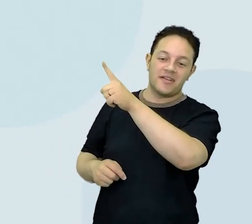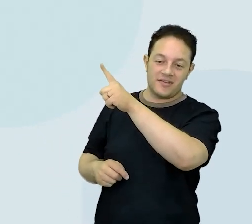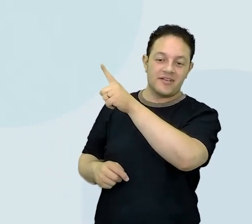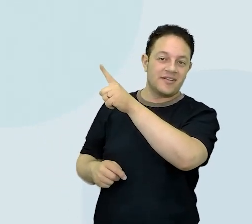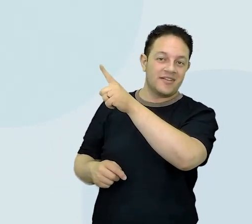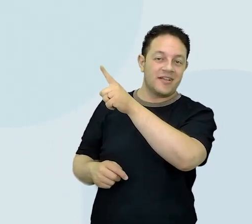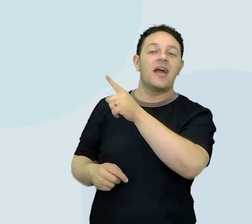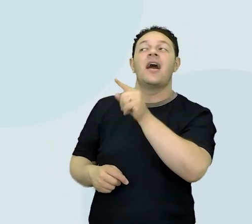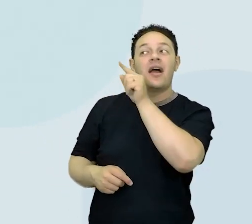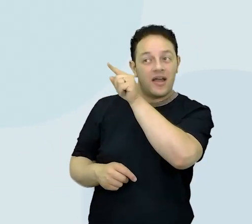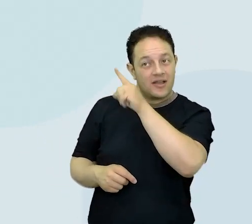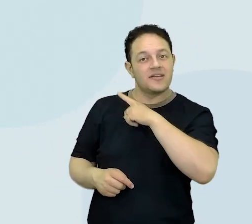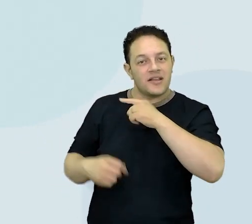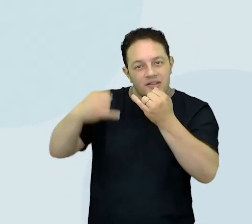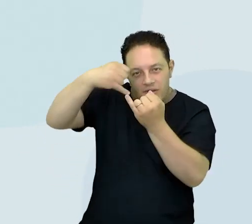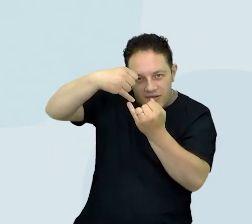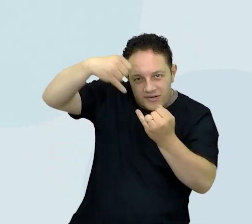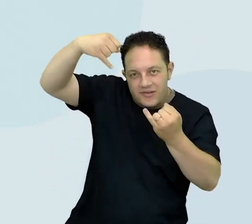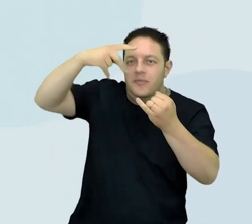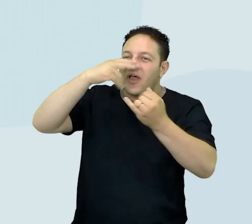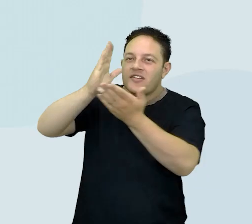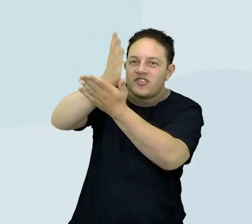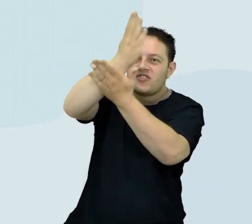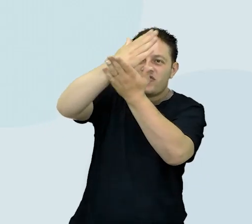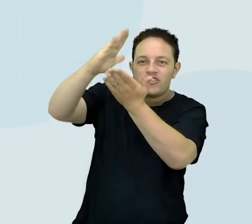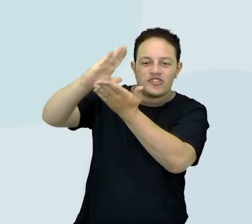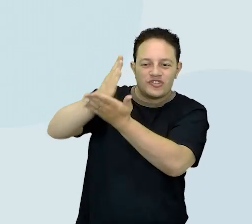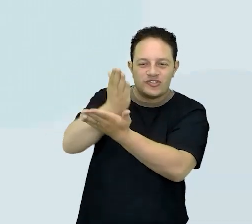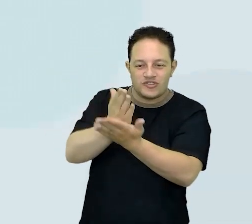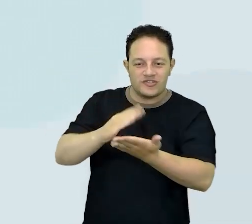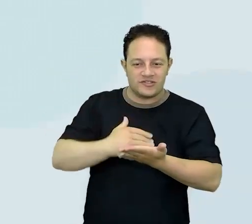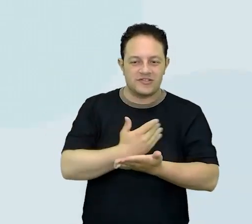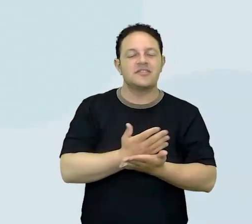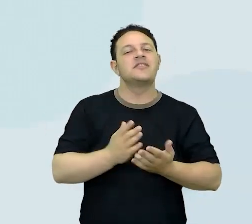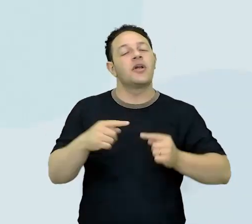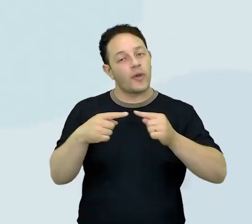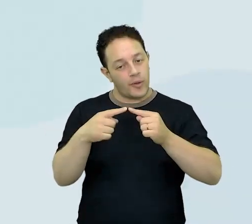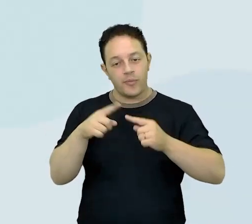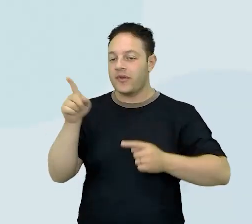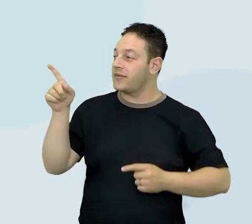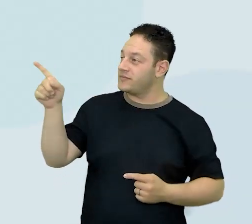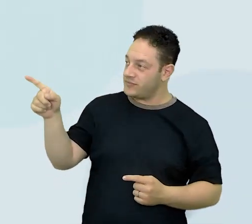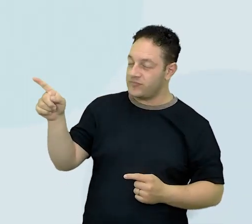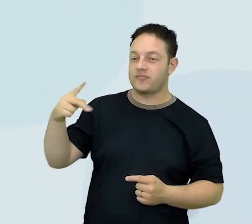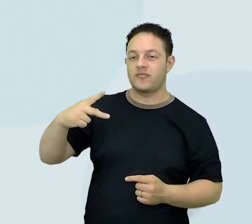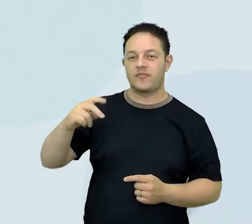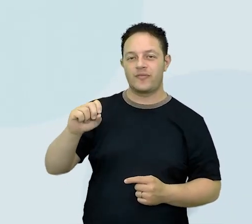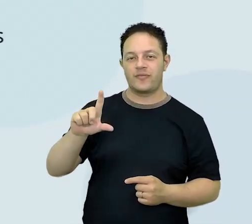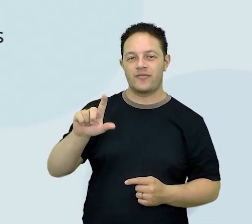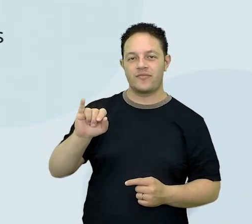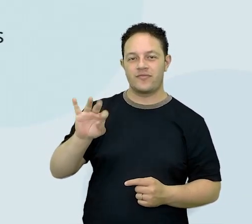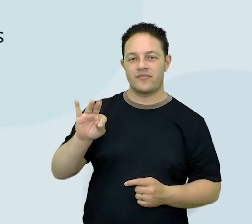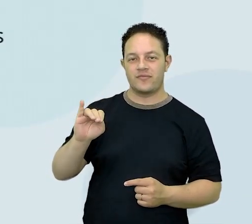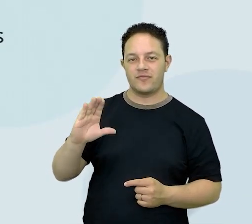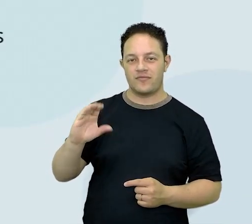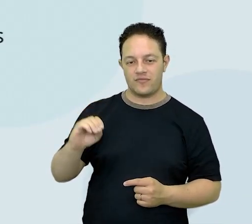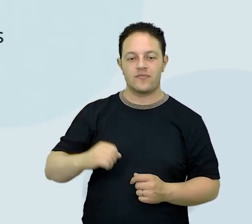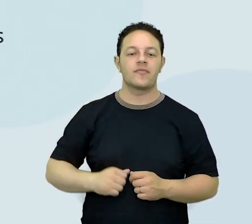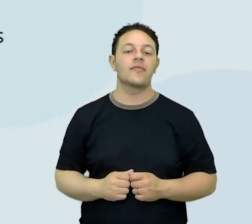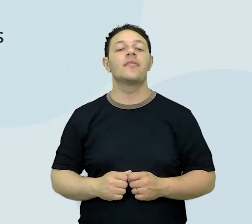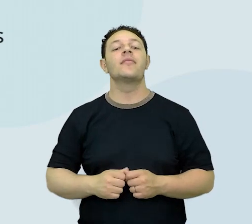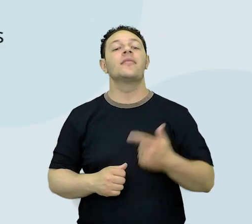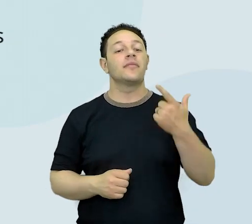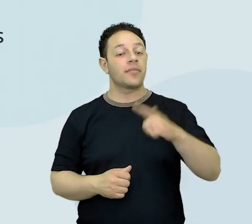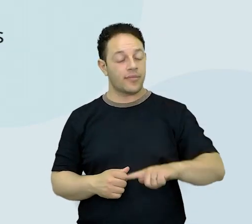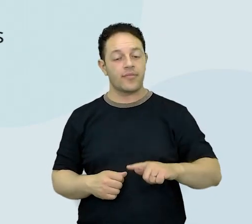perceber as linhas que dividem os estados brasileiros. Então a gente está falando de mapas políticos. Depois